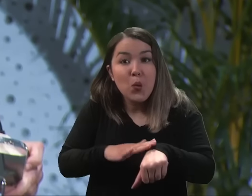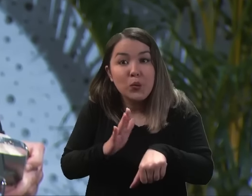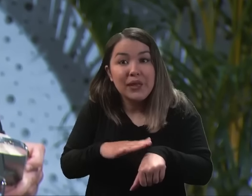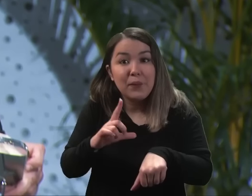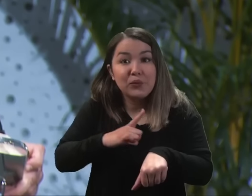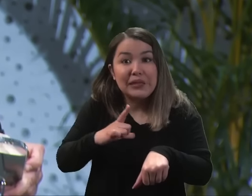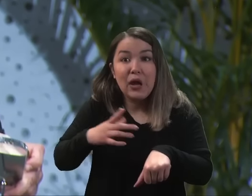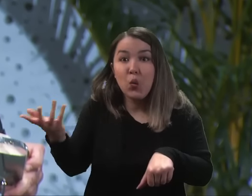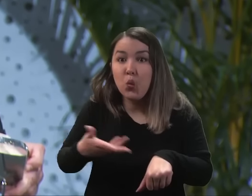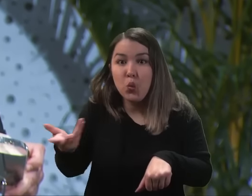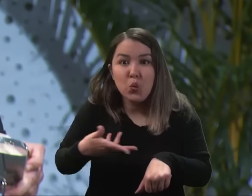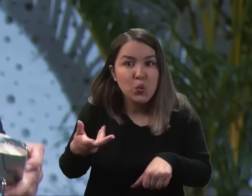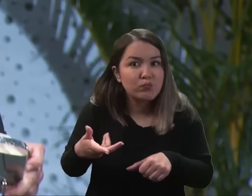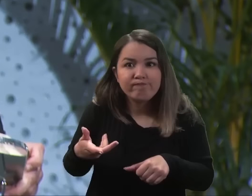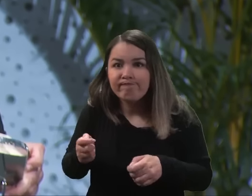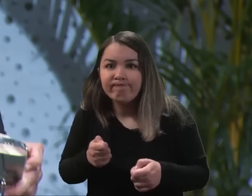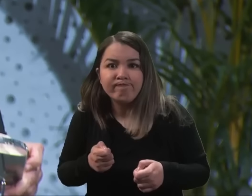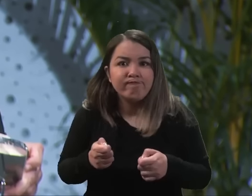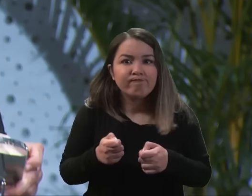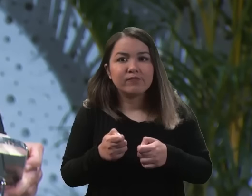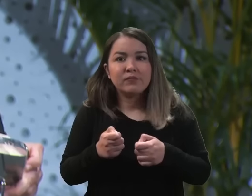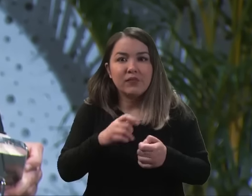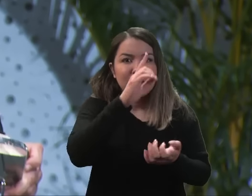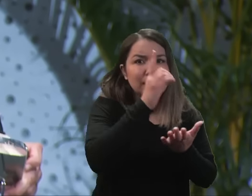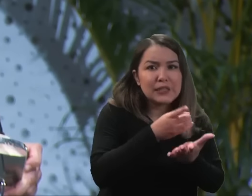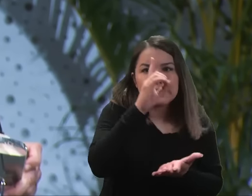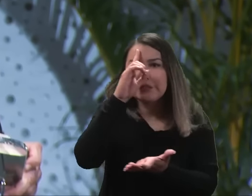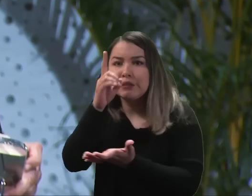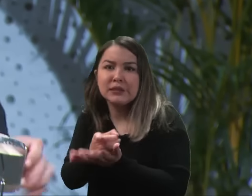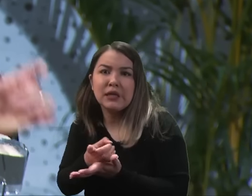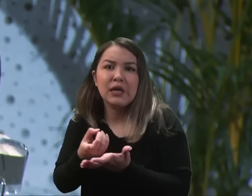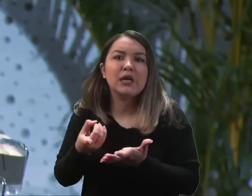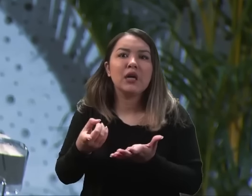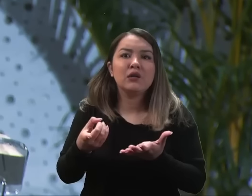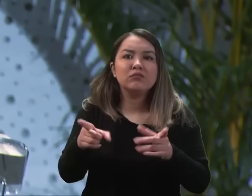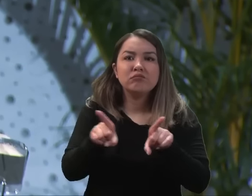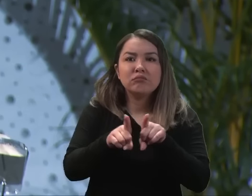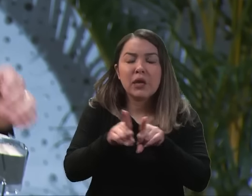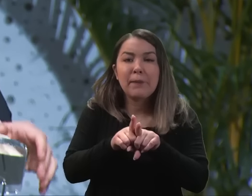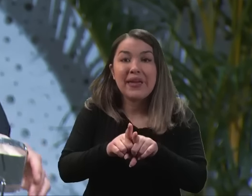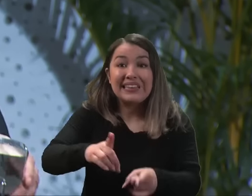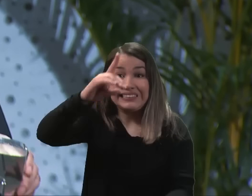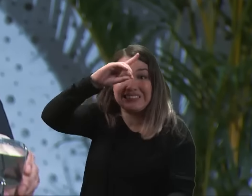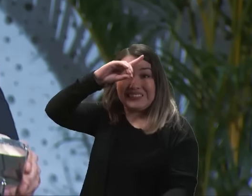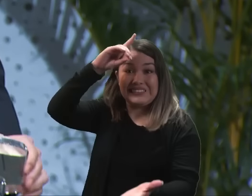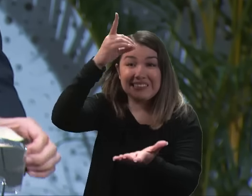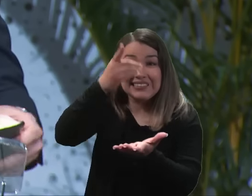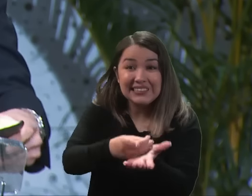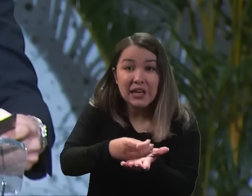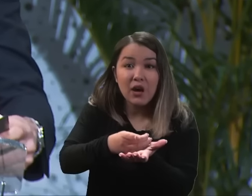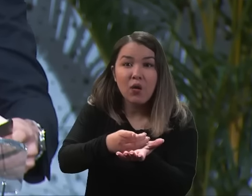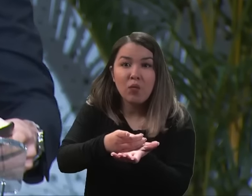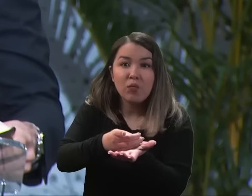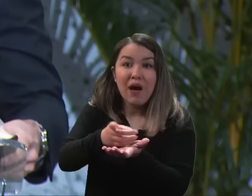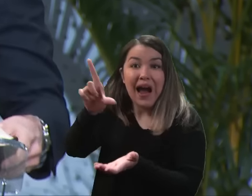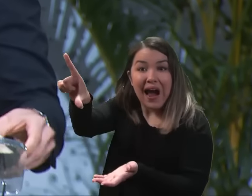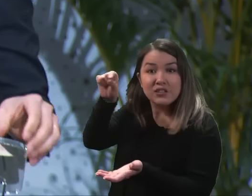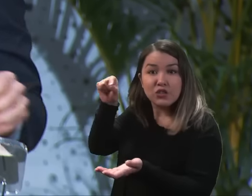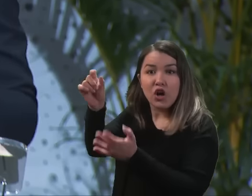para tomarmos decisões, para tomarmos a decisão por Cristo Jesus.